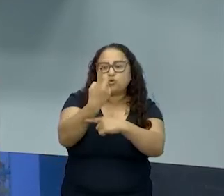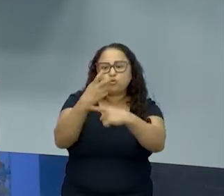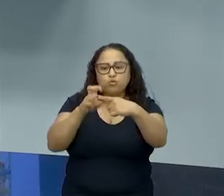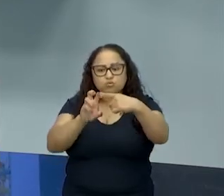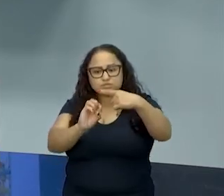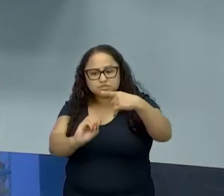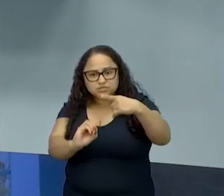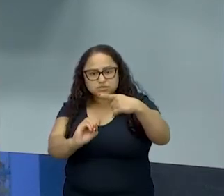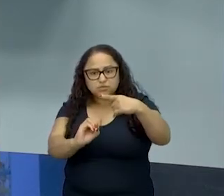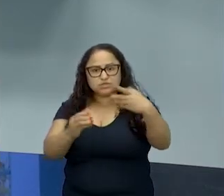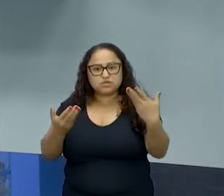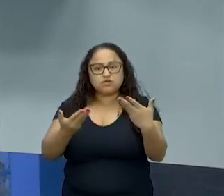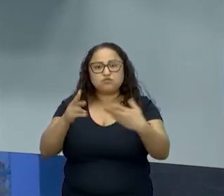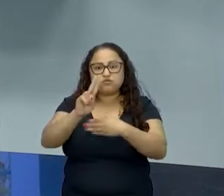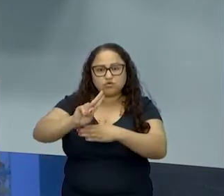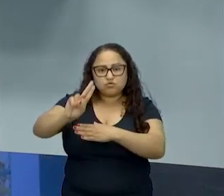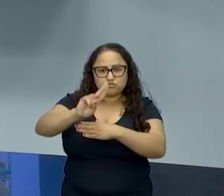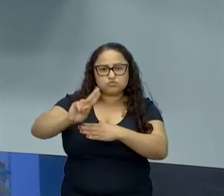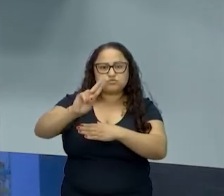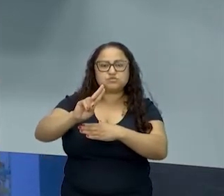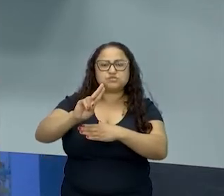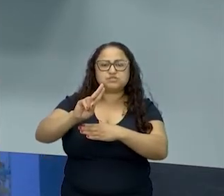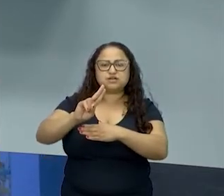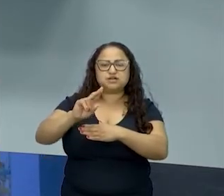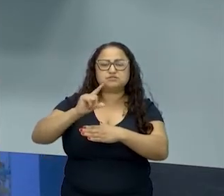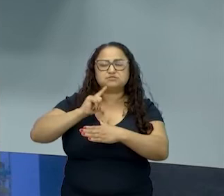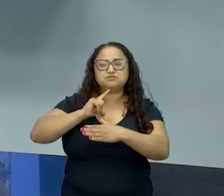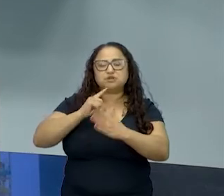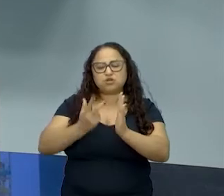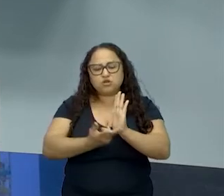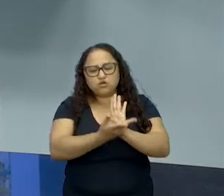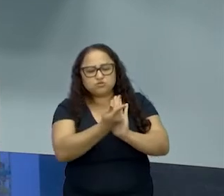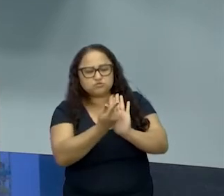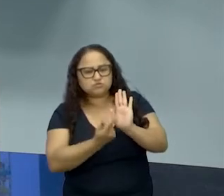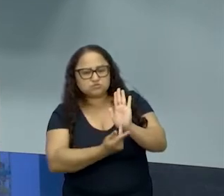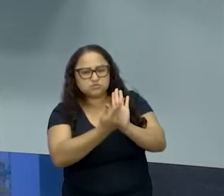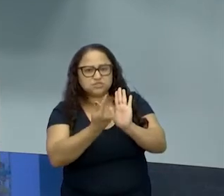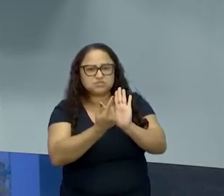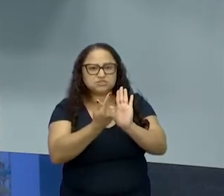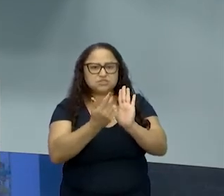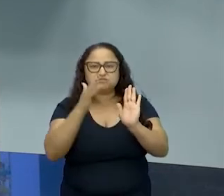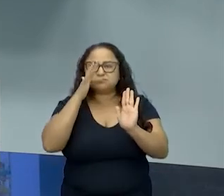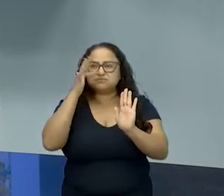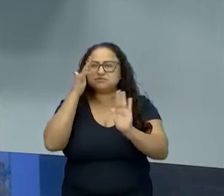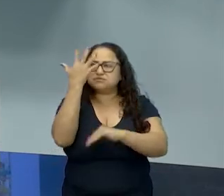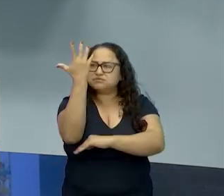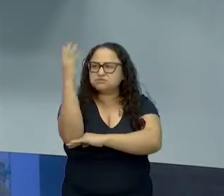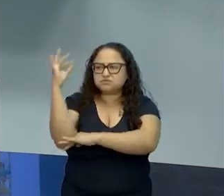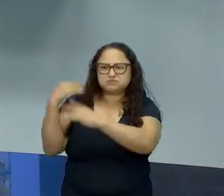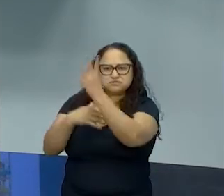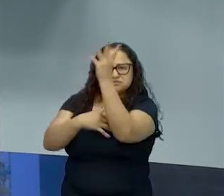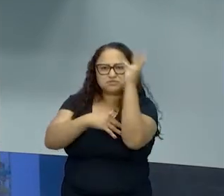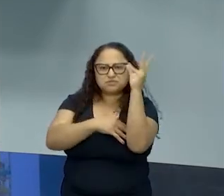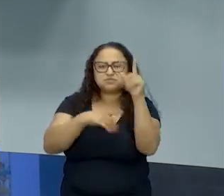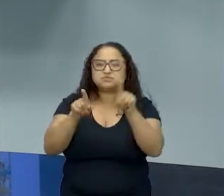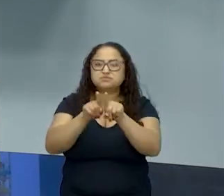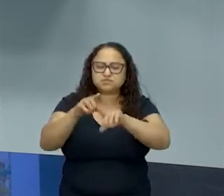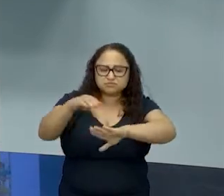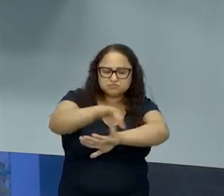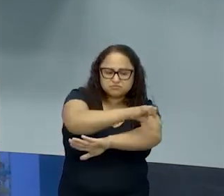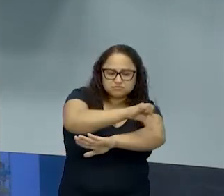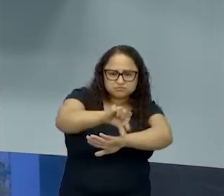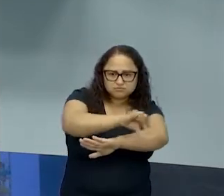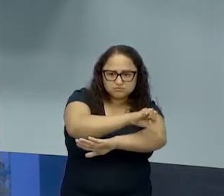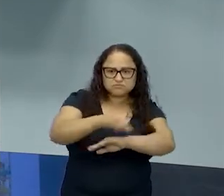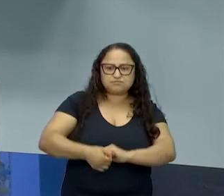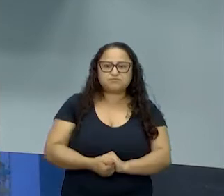Esse daqui é o que eu vou estar mais usando para fazer os desenhos das plantas e os desenhos arquitetônicos. E esse daqui, eu vou